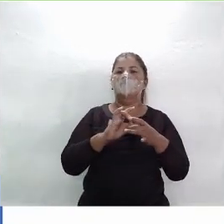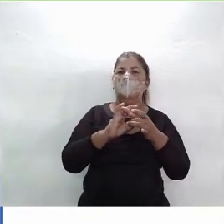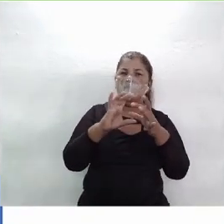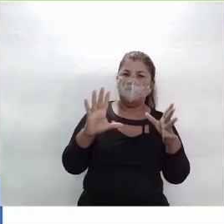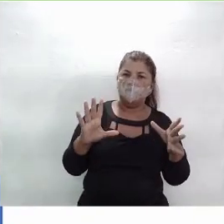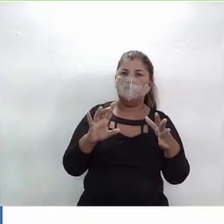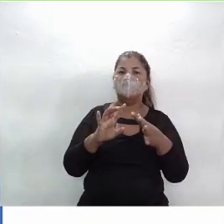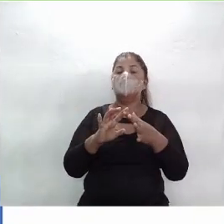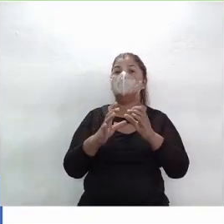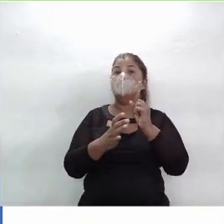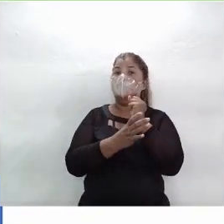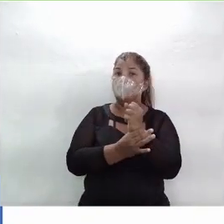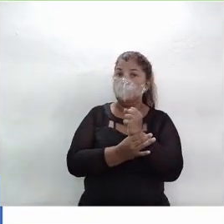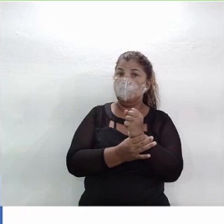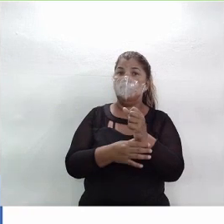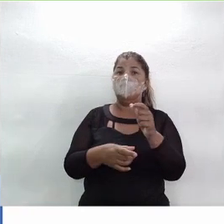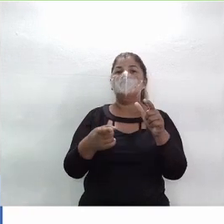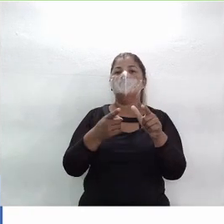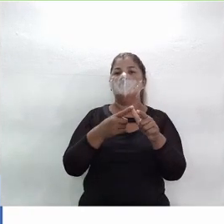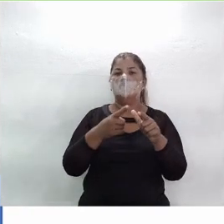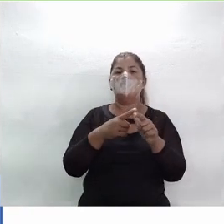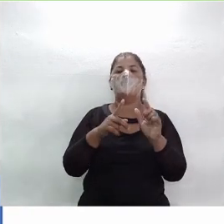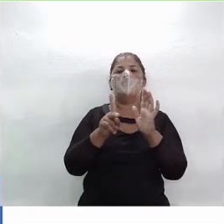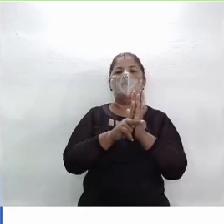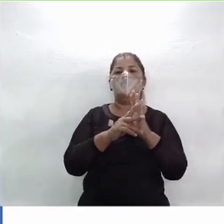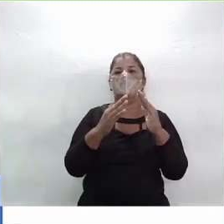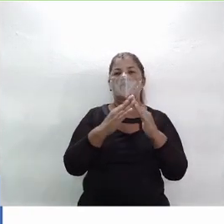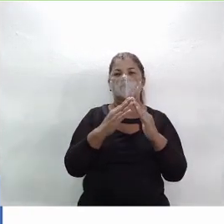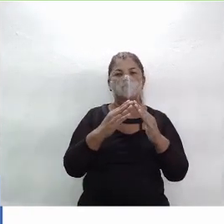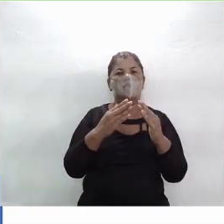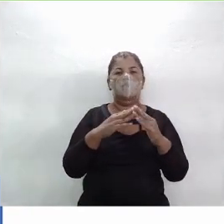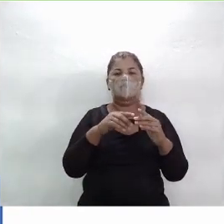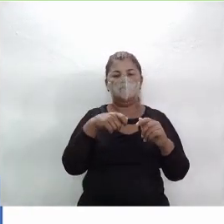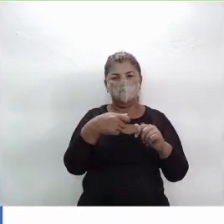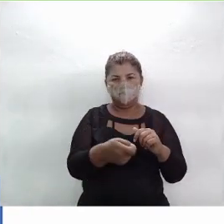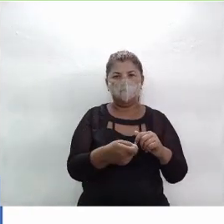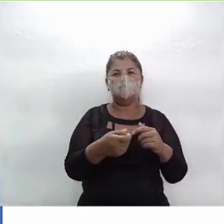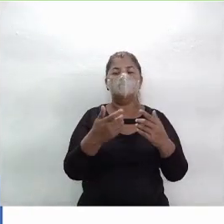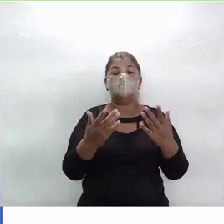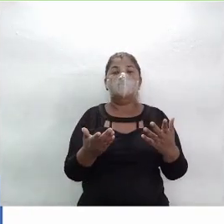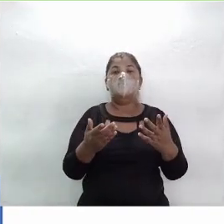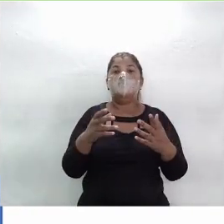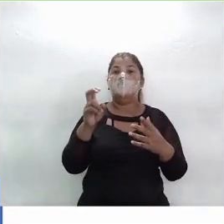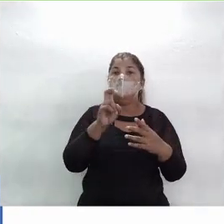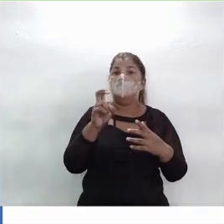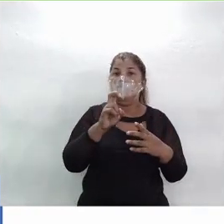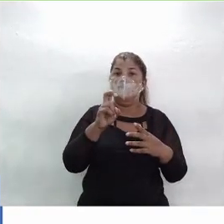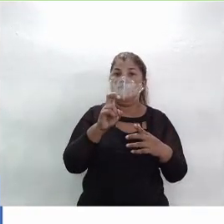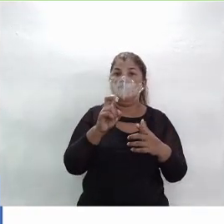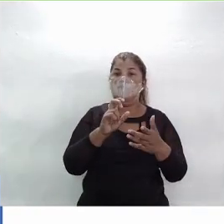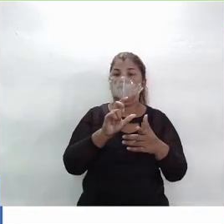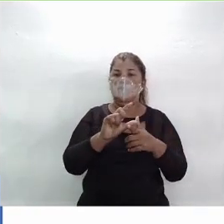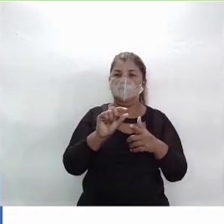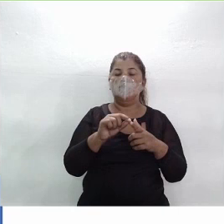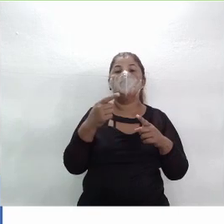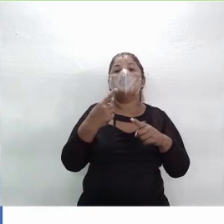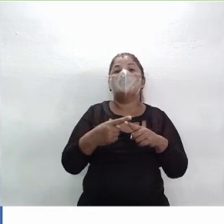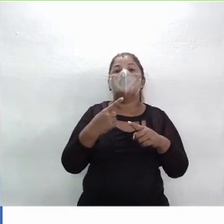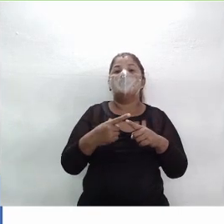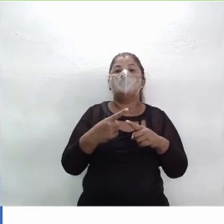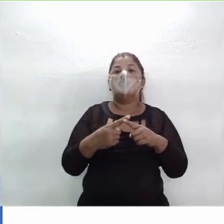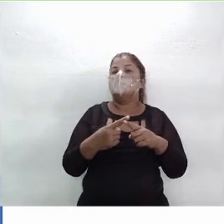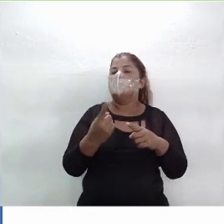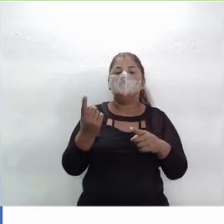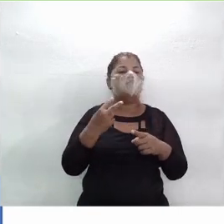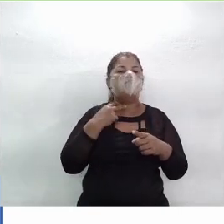liberdade, à segurança e à propriedade. No artigo 5º, porque são invioláveis